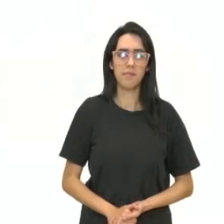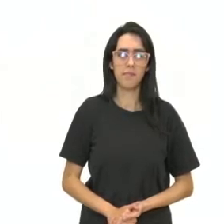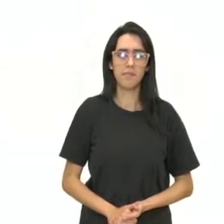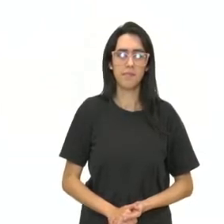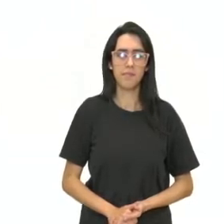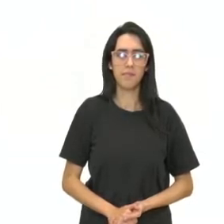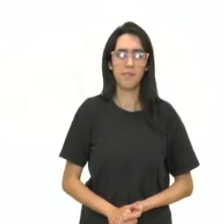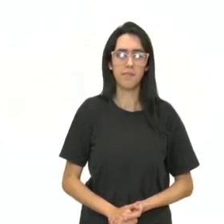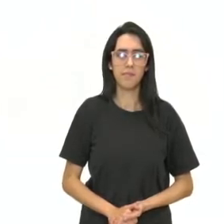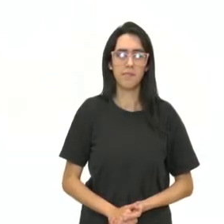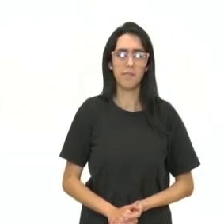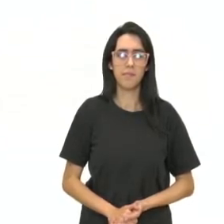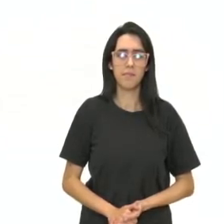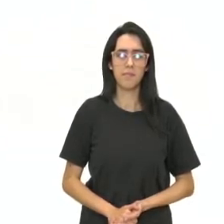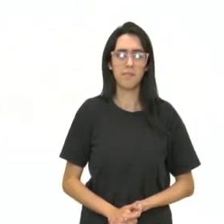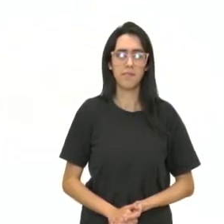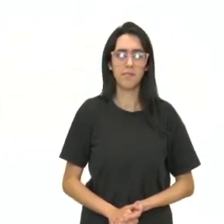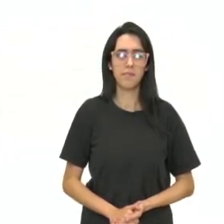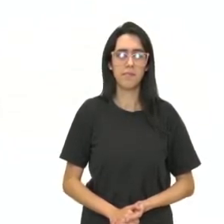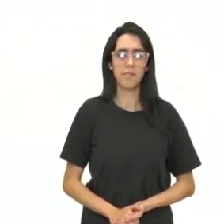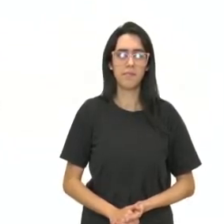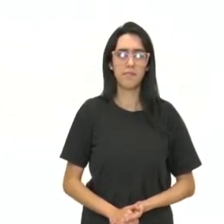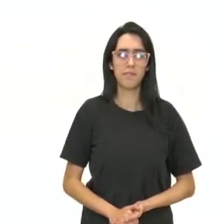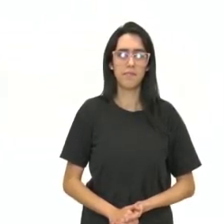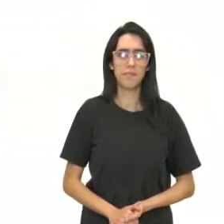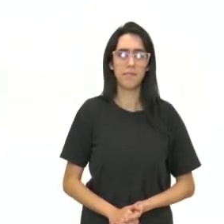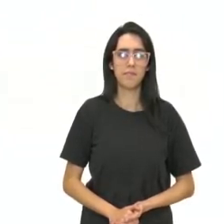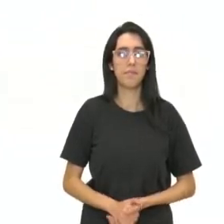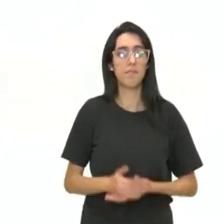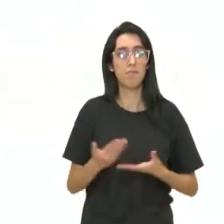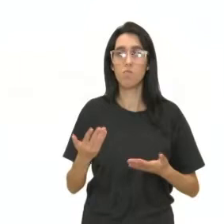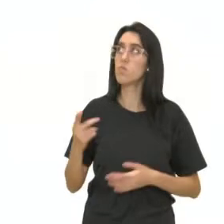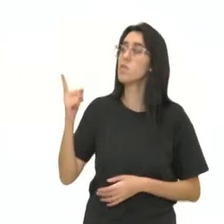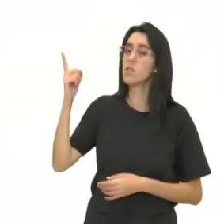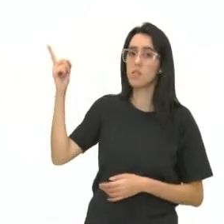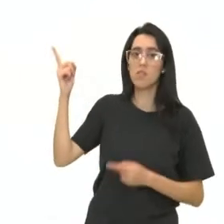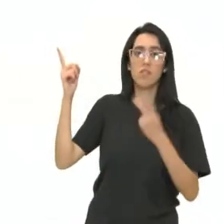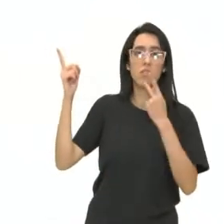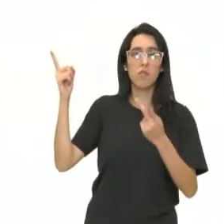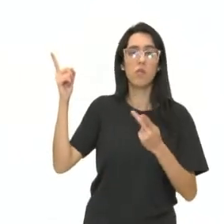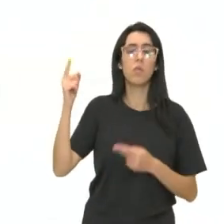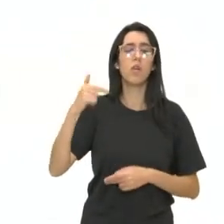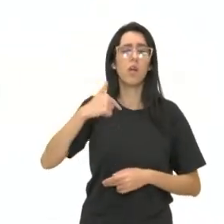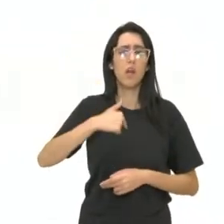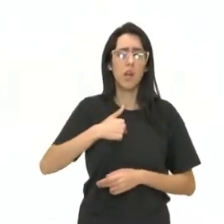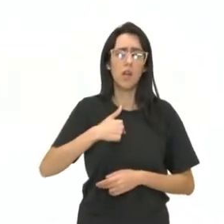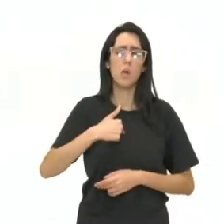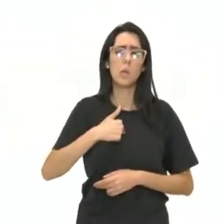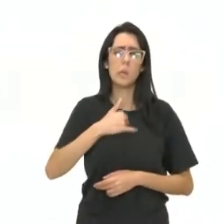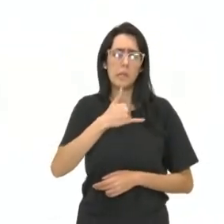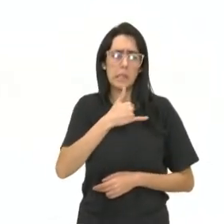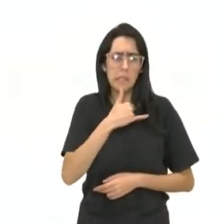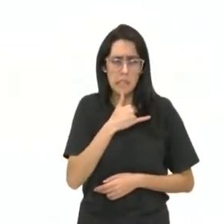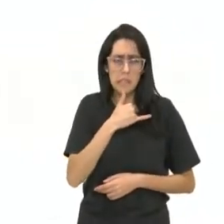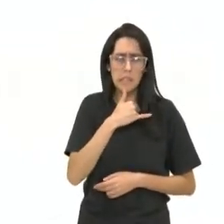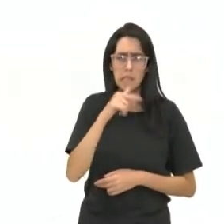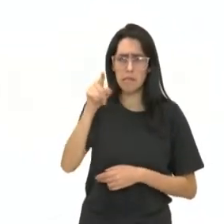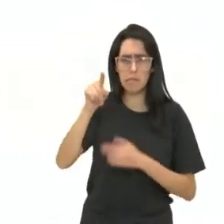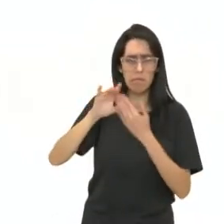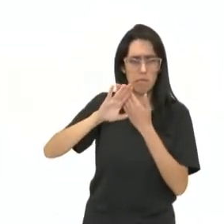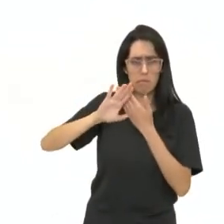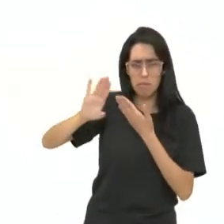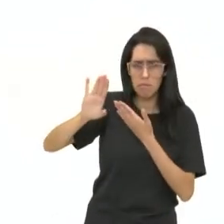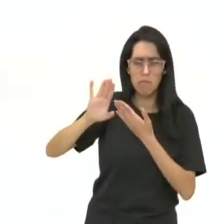dije que no lo podía hacer. Tá? Ele falou, em nenhum momento eu fiquei triste por não trabalhar com ele. Ele me ensinou